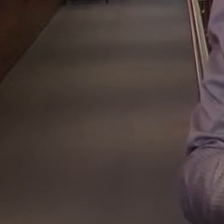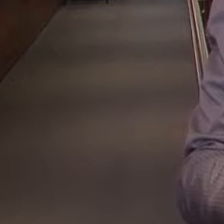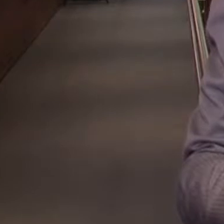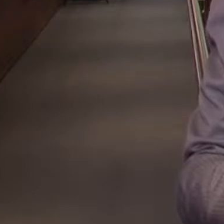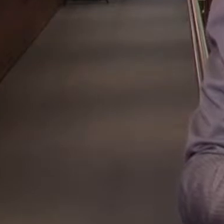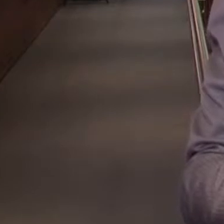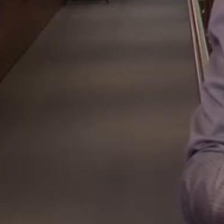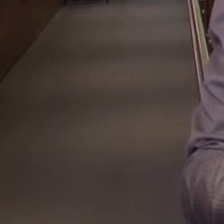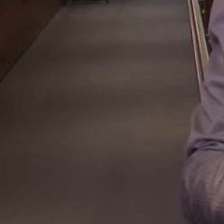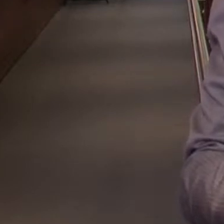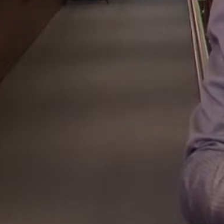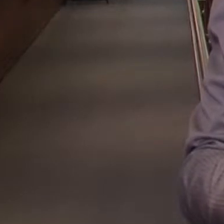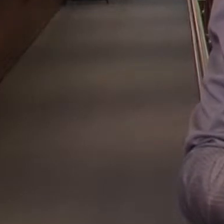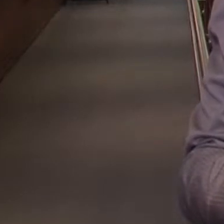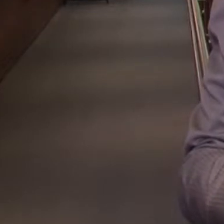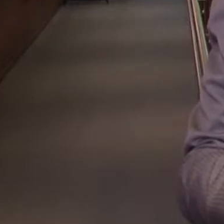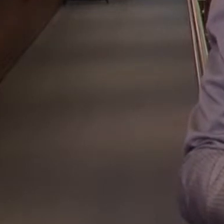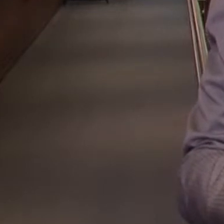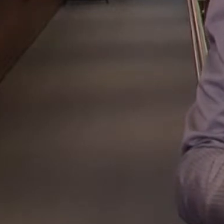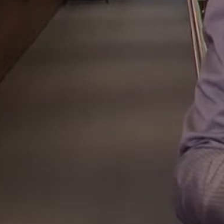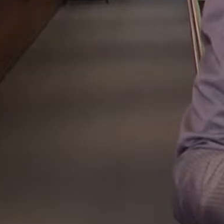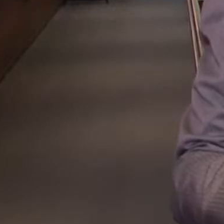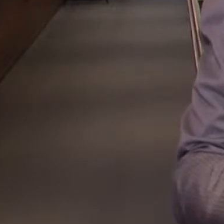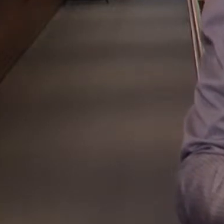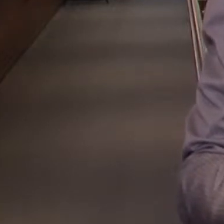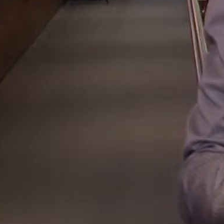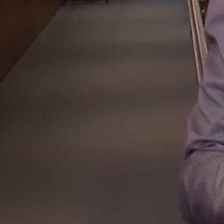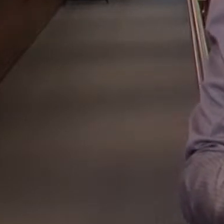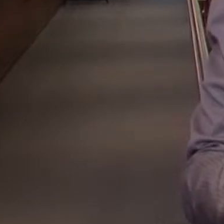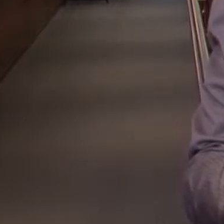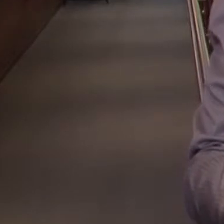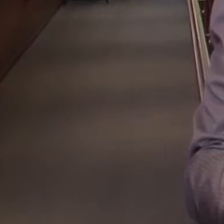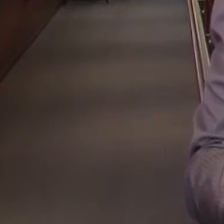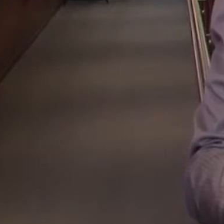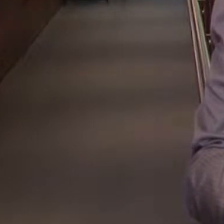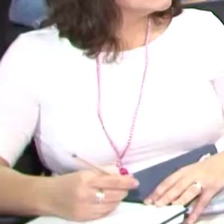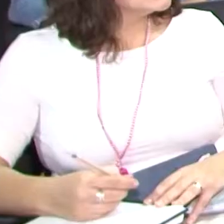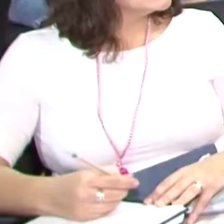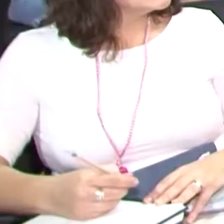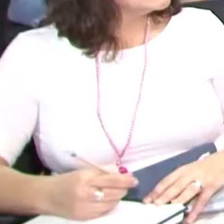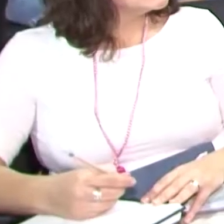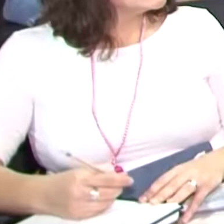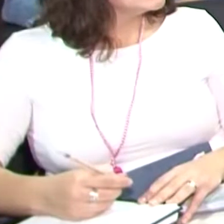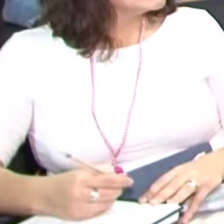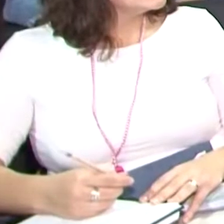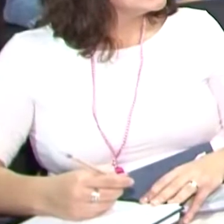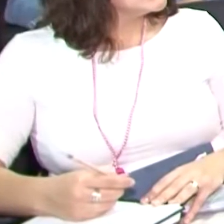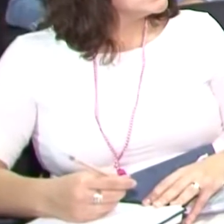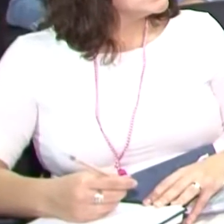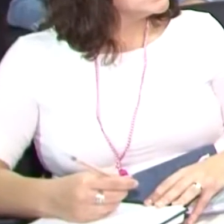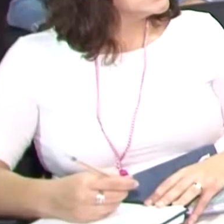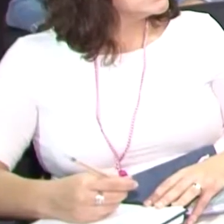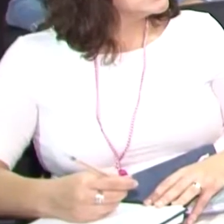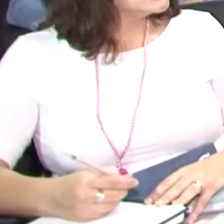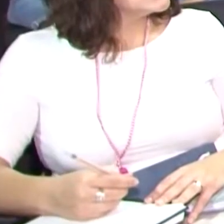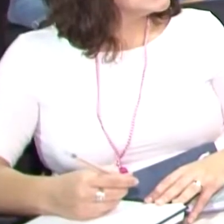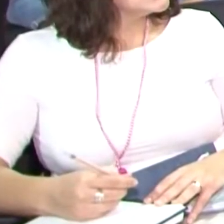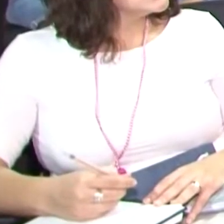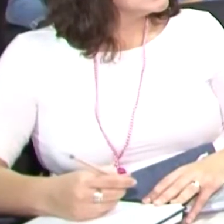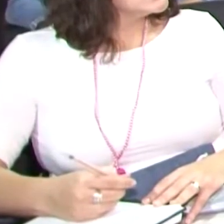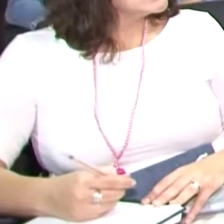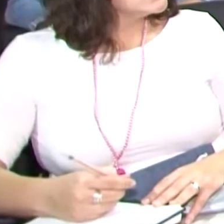Posturas do município de Fortaleza, que é do ano de 1981. A audiência pública teve participação